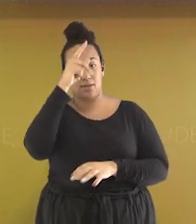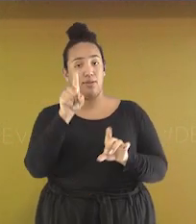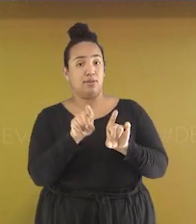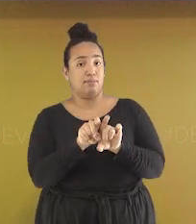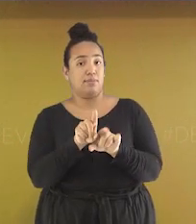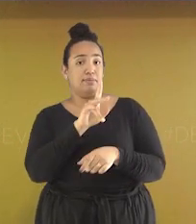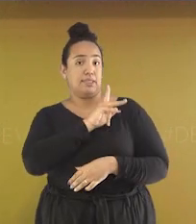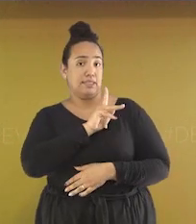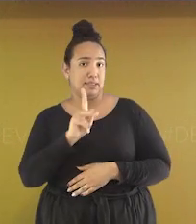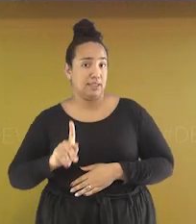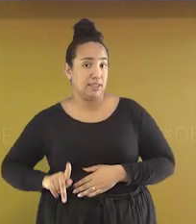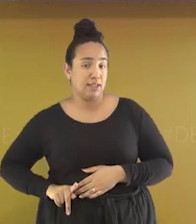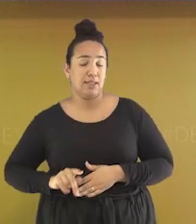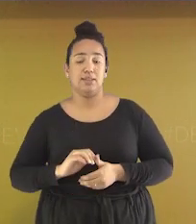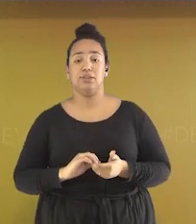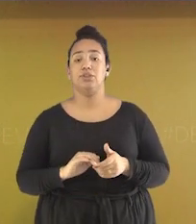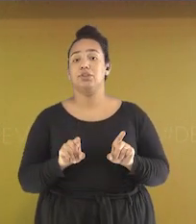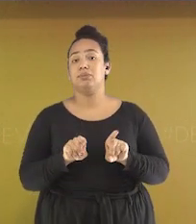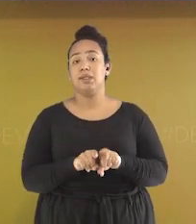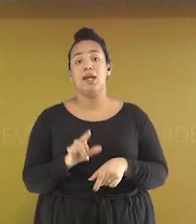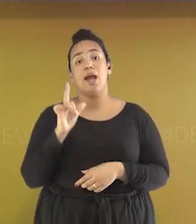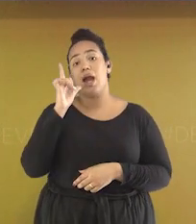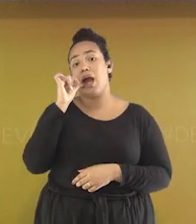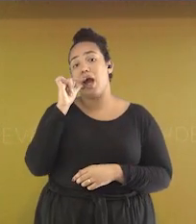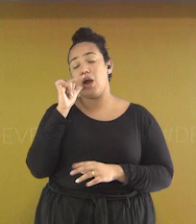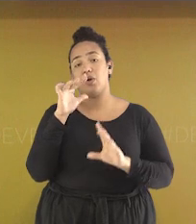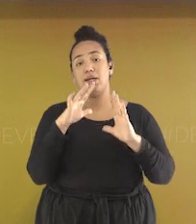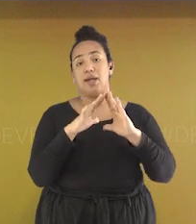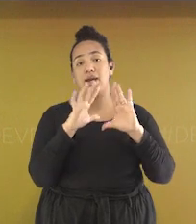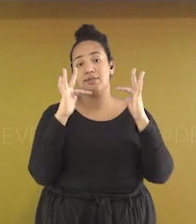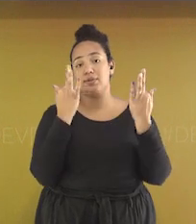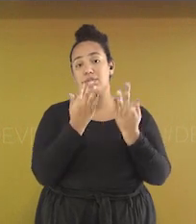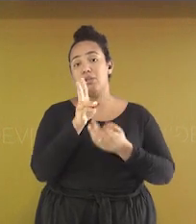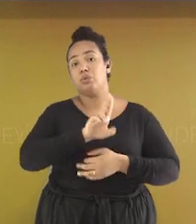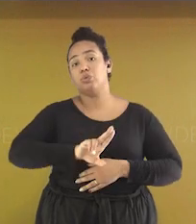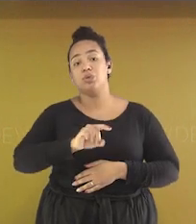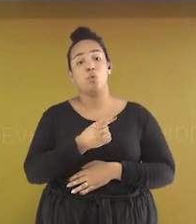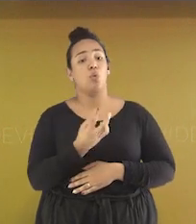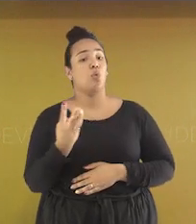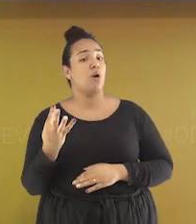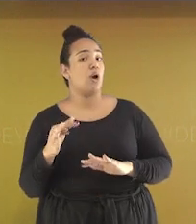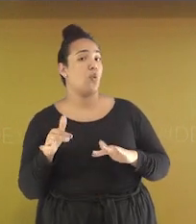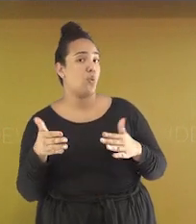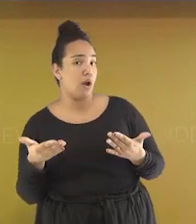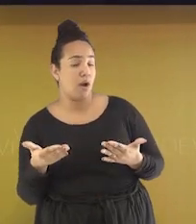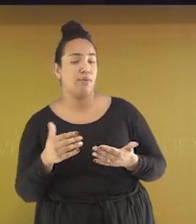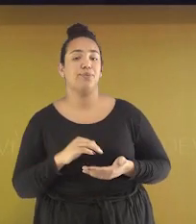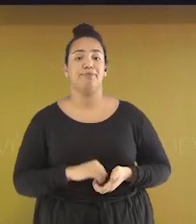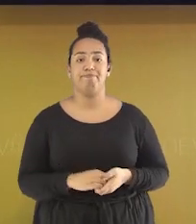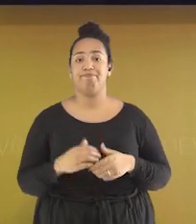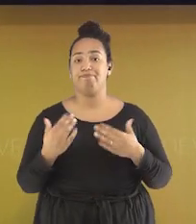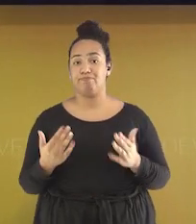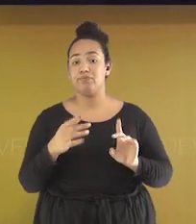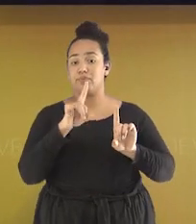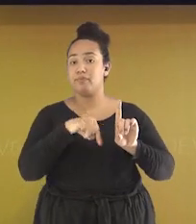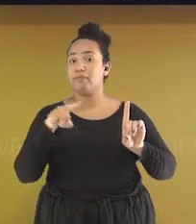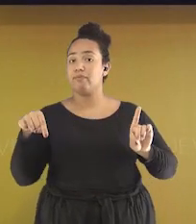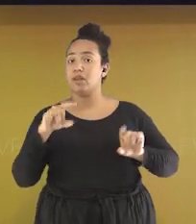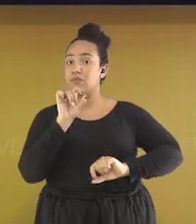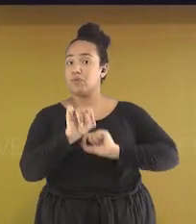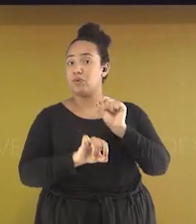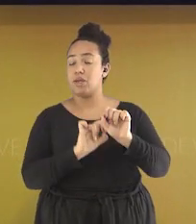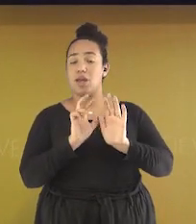O consumo mensal de água ou de energia de uma família e muitas outras situações. O gráfico ele é